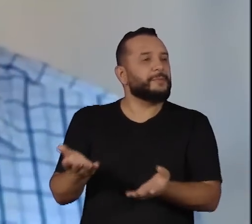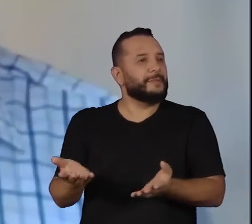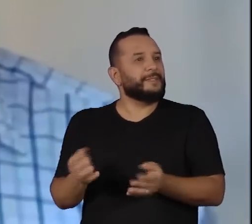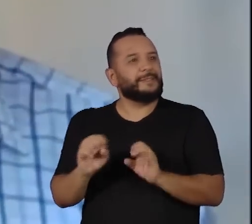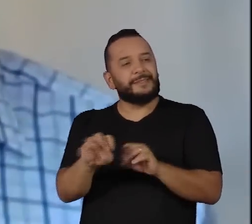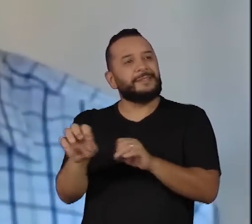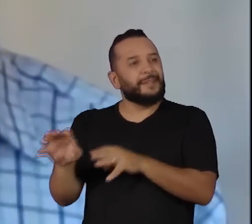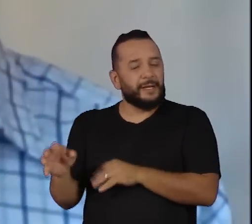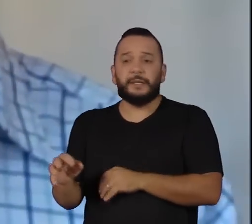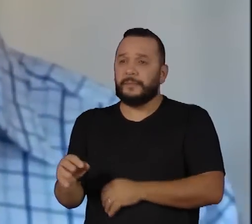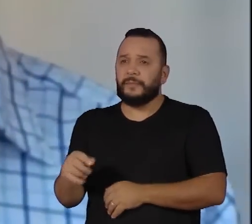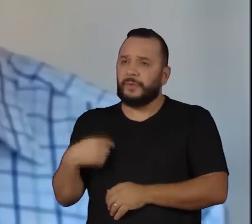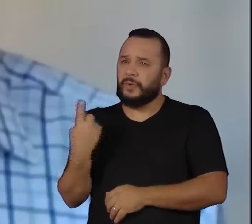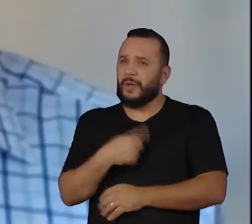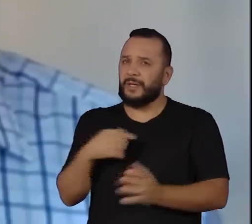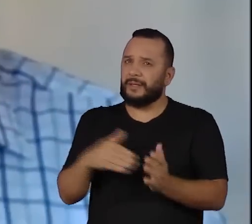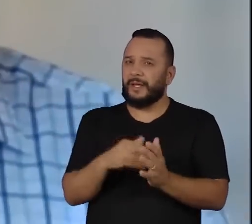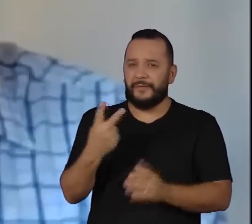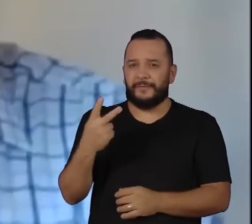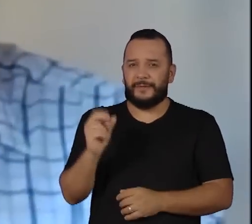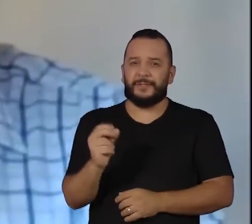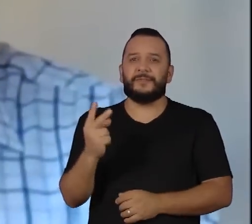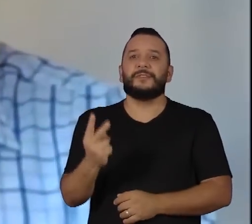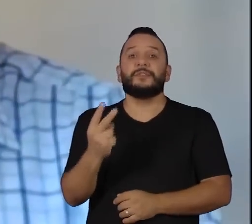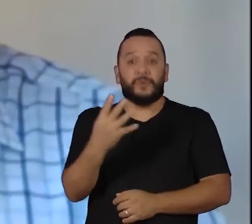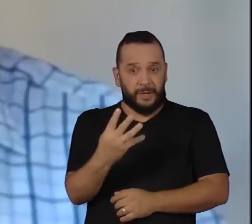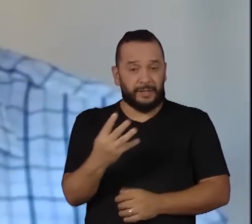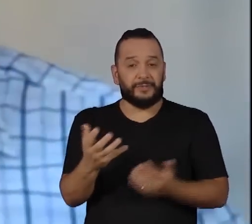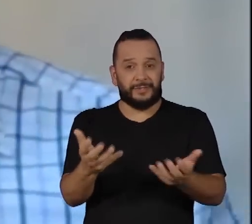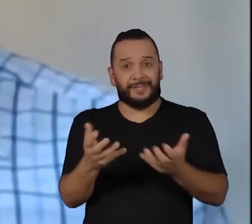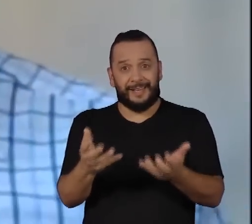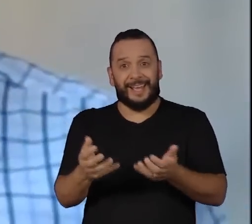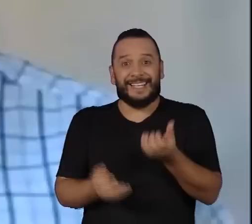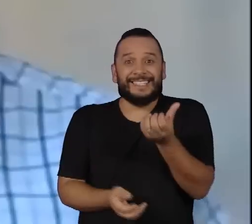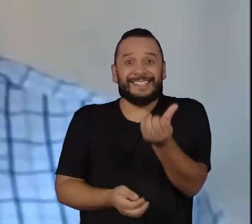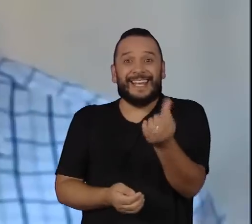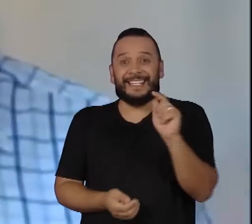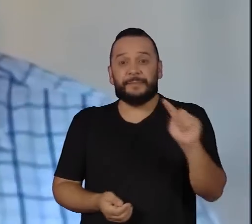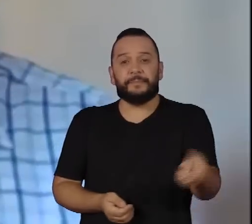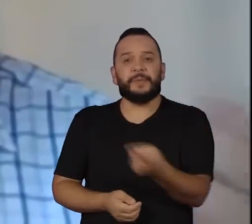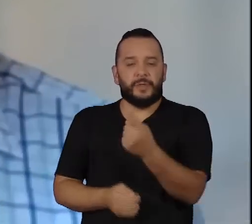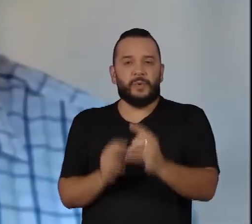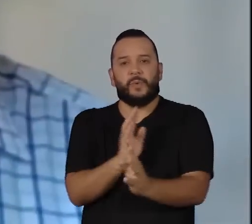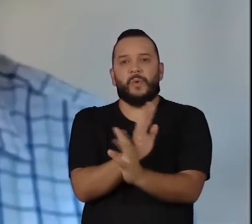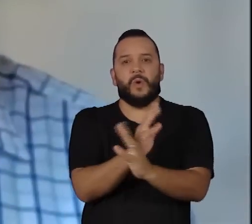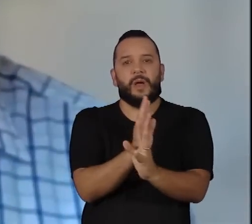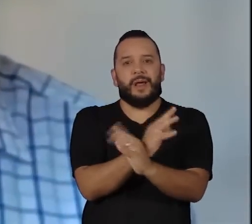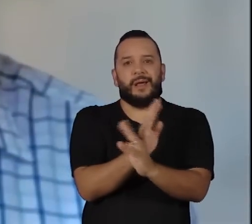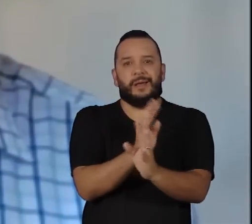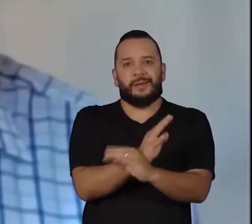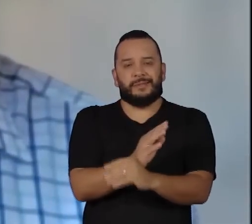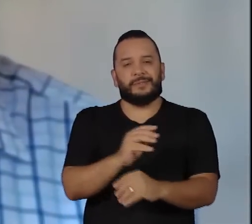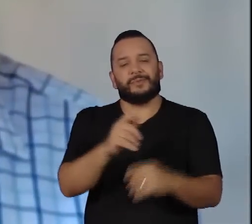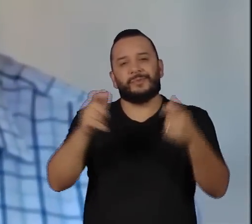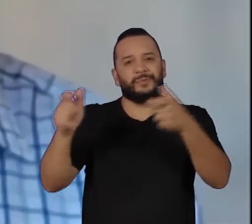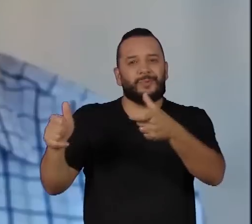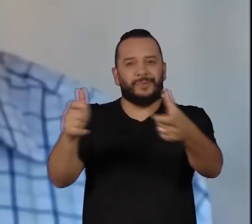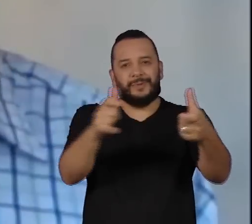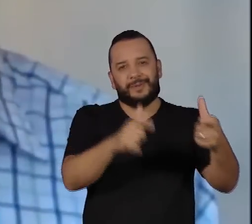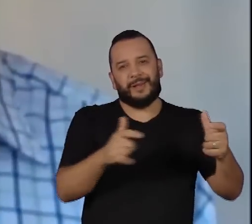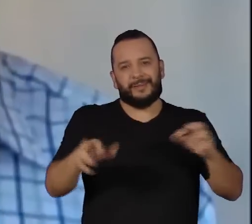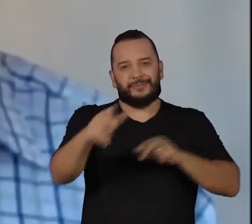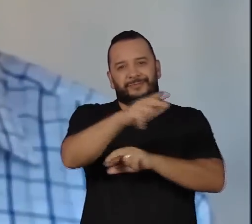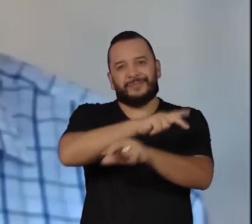ter berçários com até 6.000 corais plantados em lugares diferentes, como